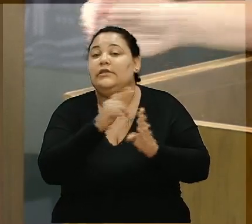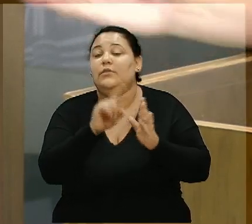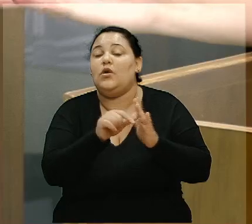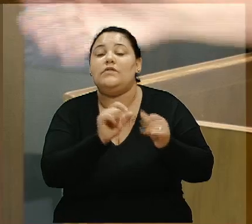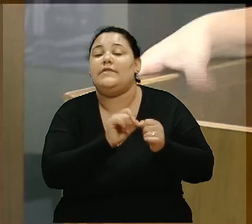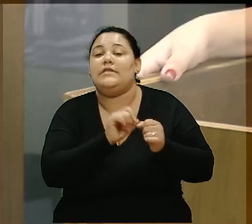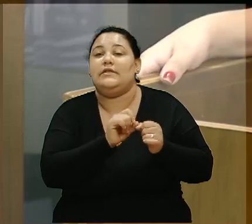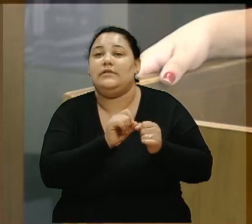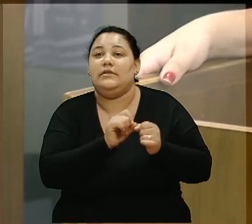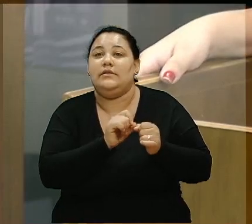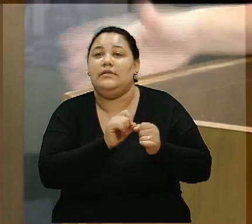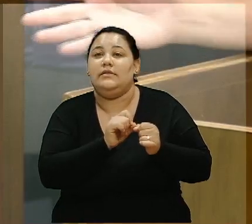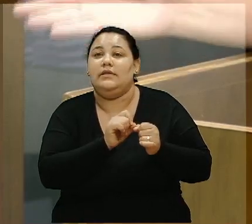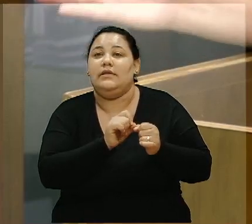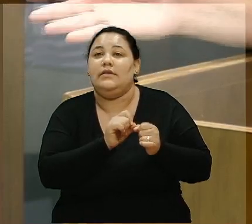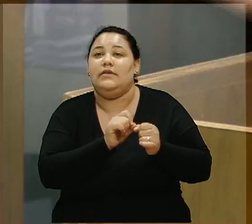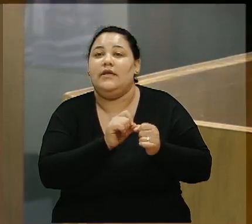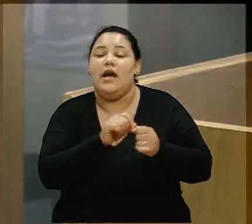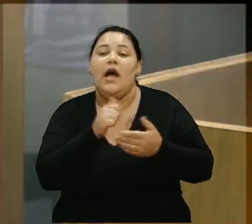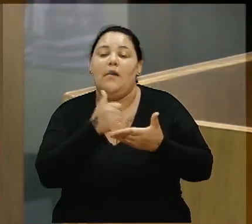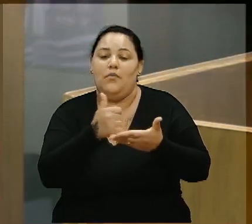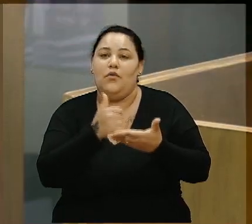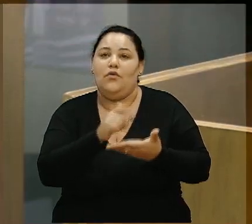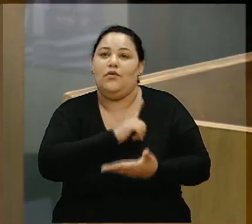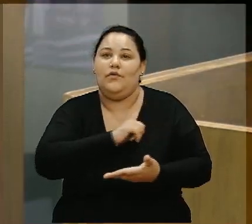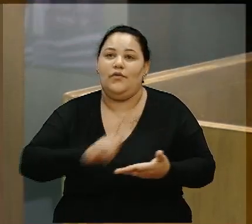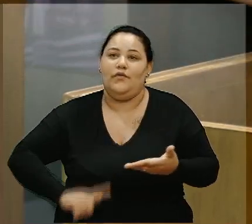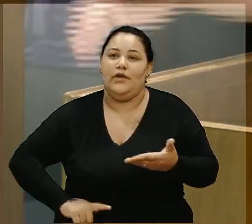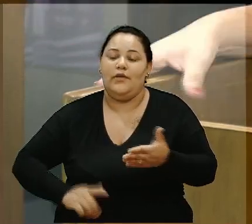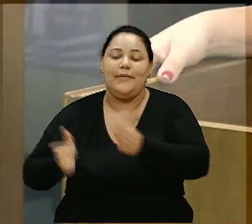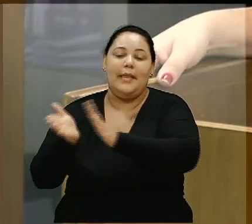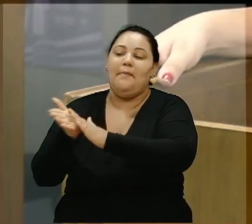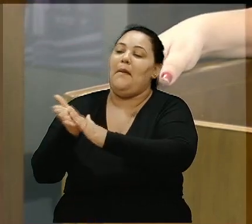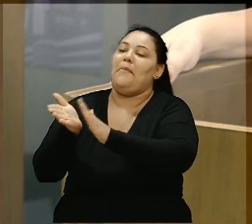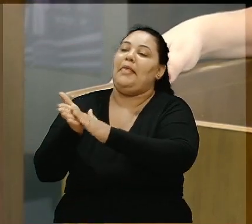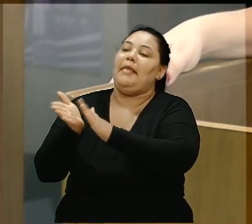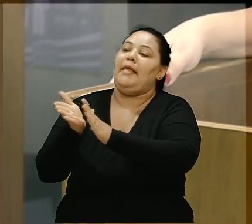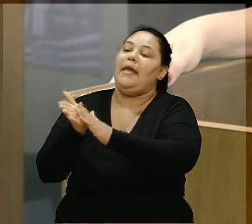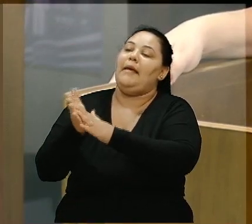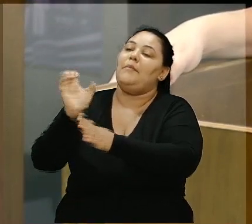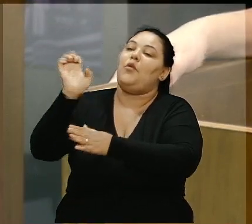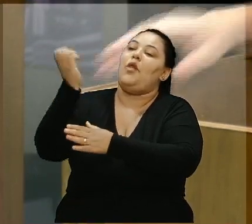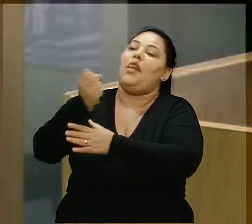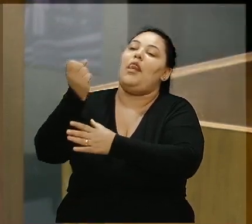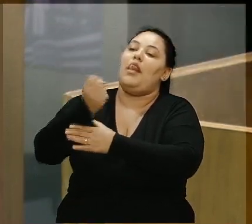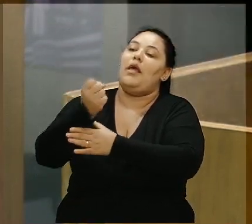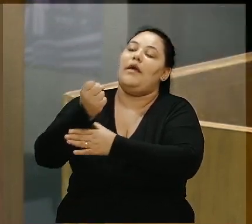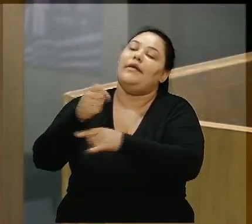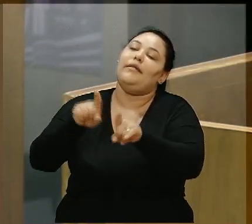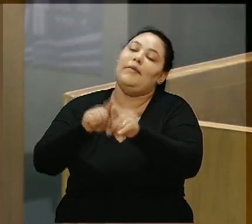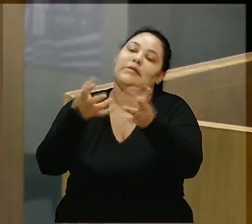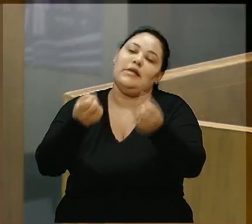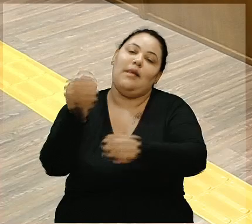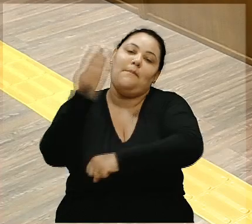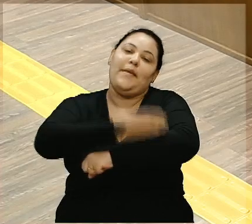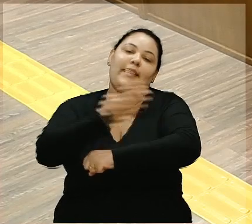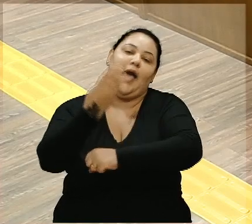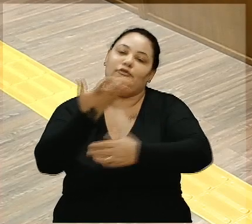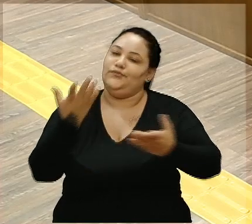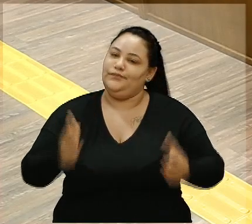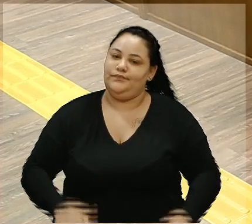faça apoio ao governador, palminhas para os pedágios. Seu à parte,